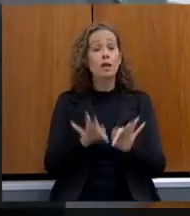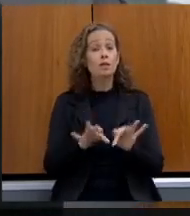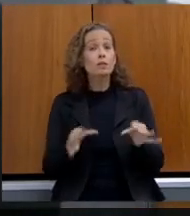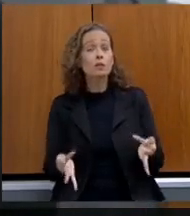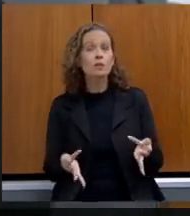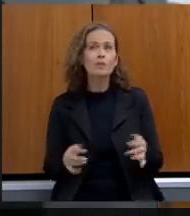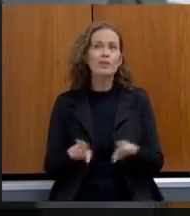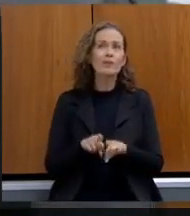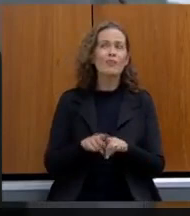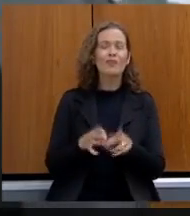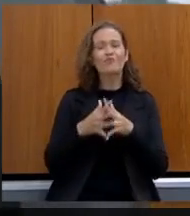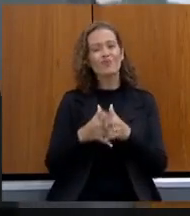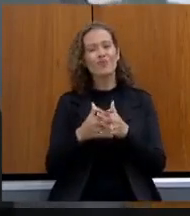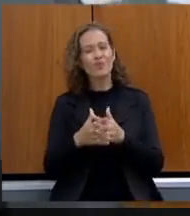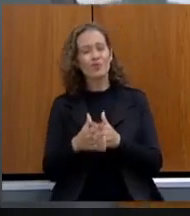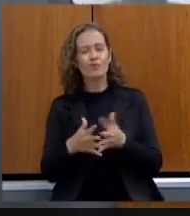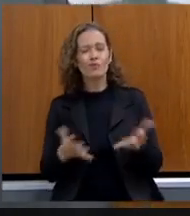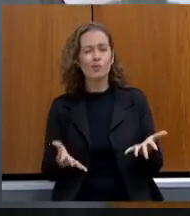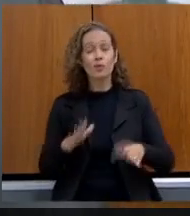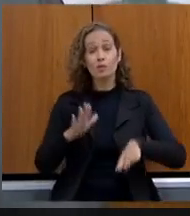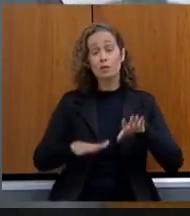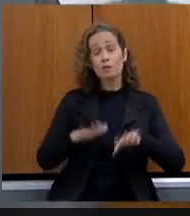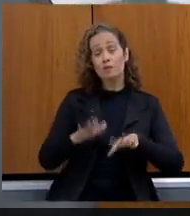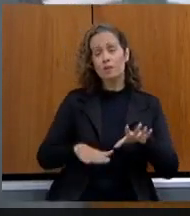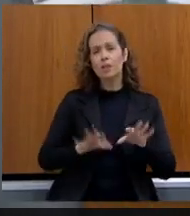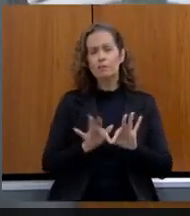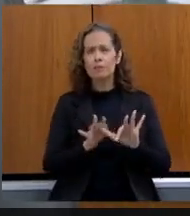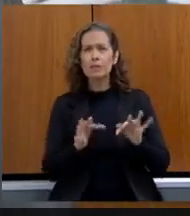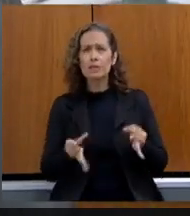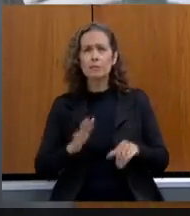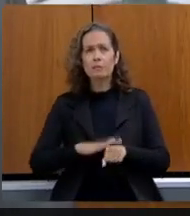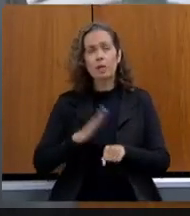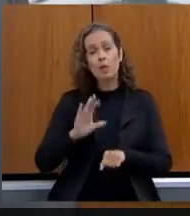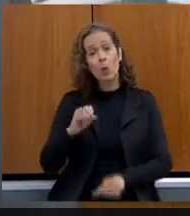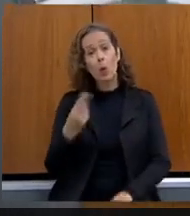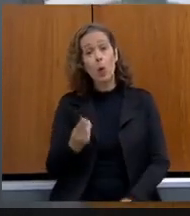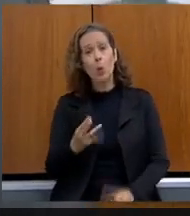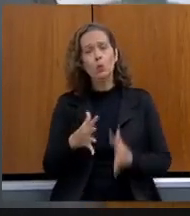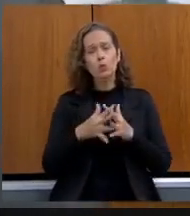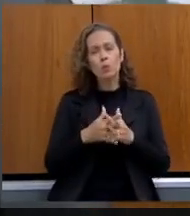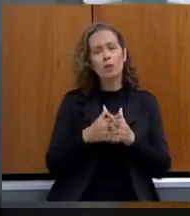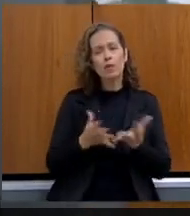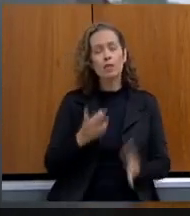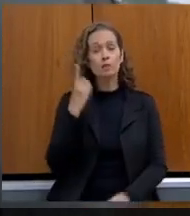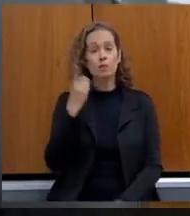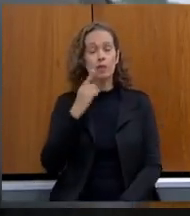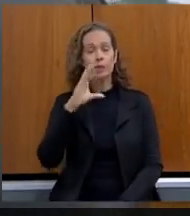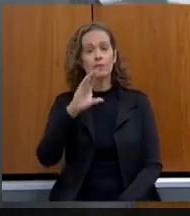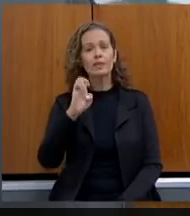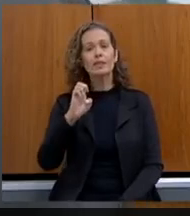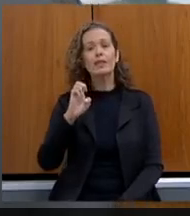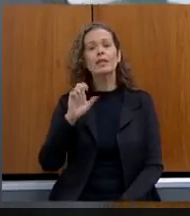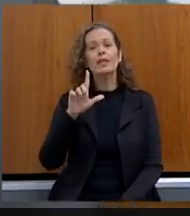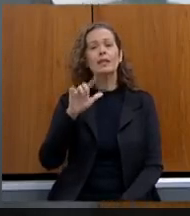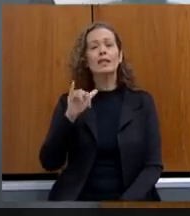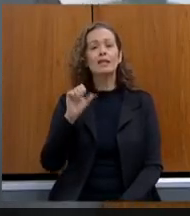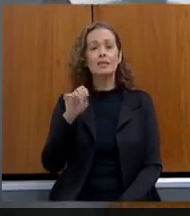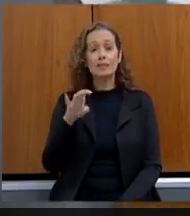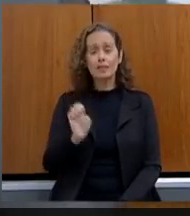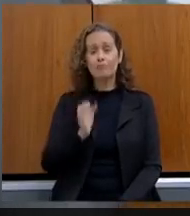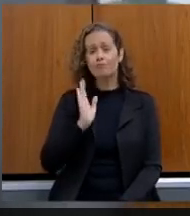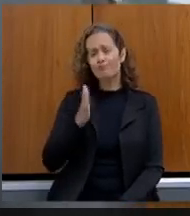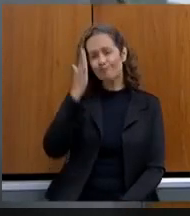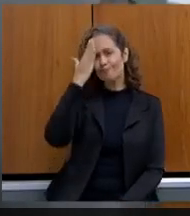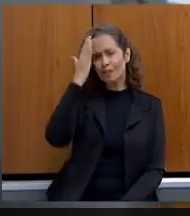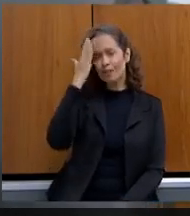simples e muito complexo né talvez a coisa mais simples e mais complexa a deputada se ele se conhece essa rede